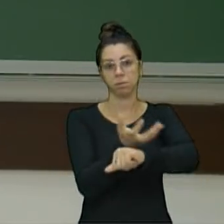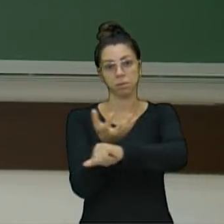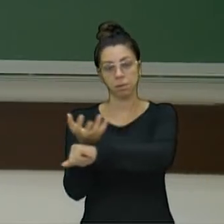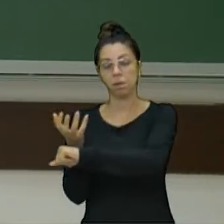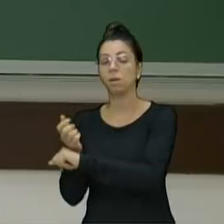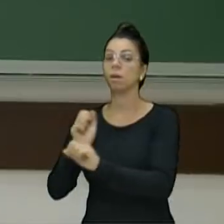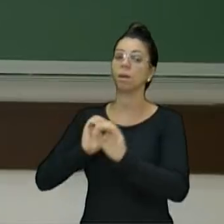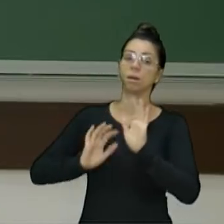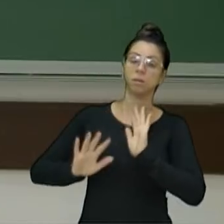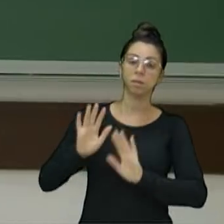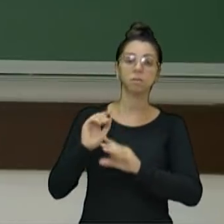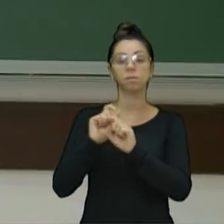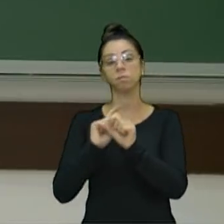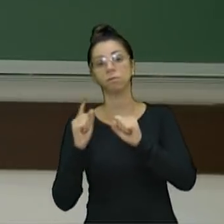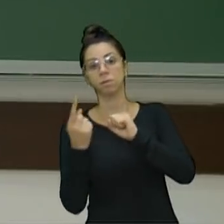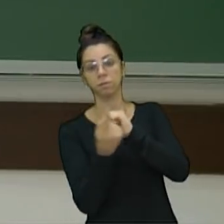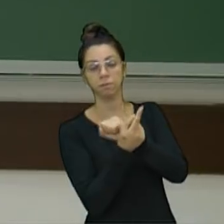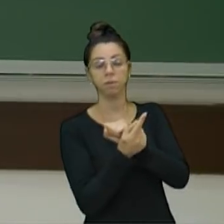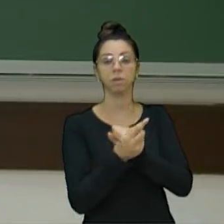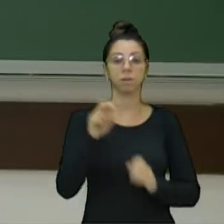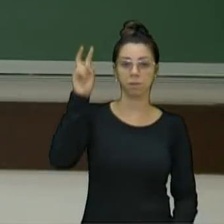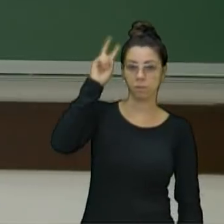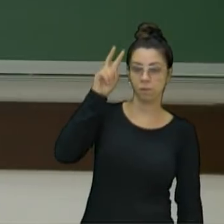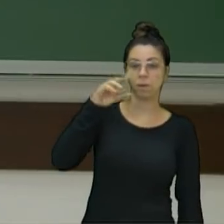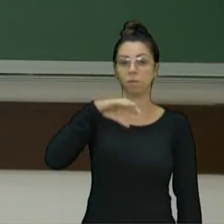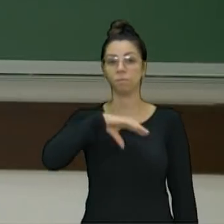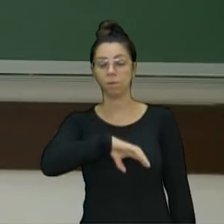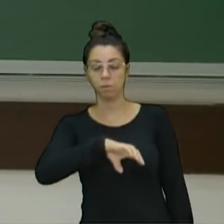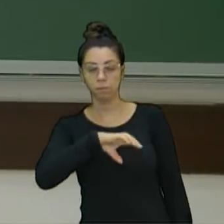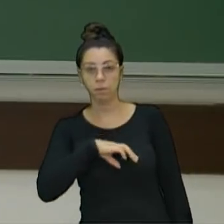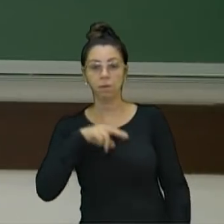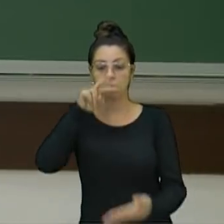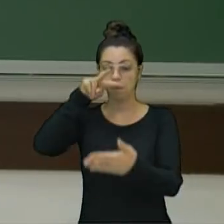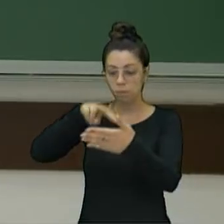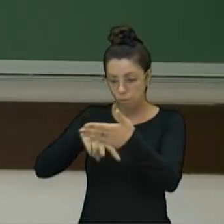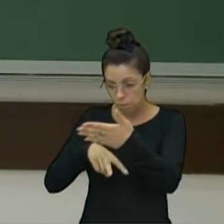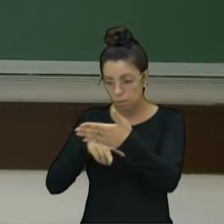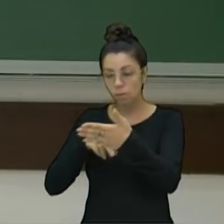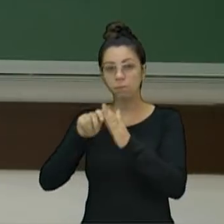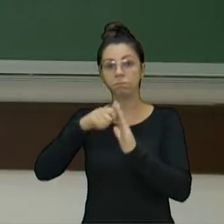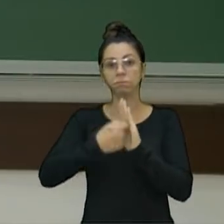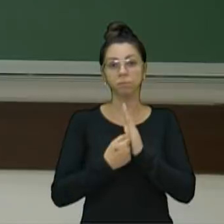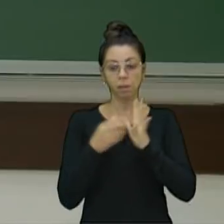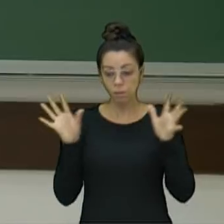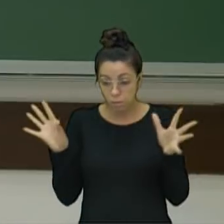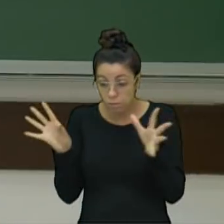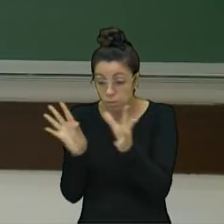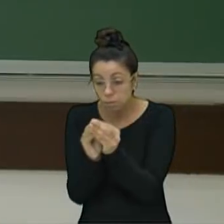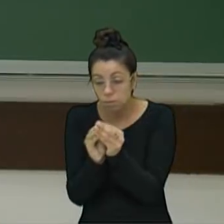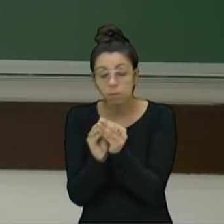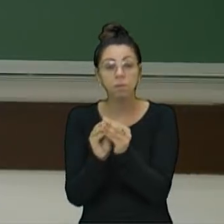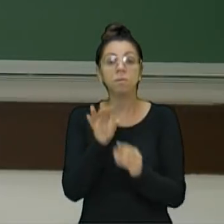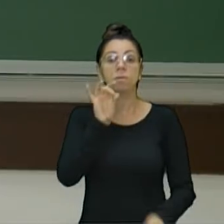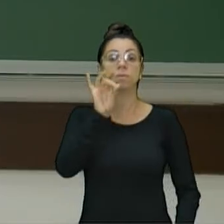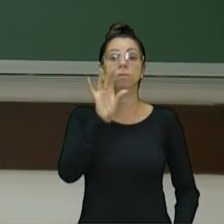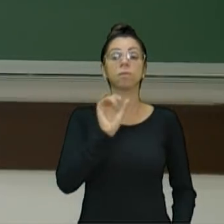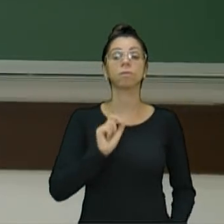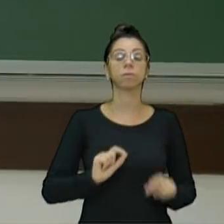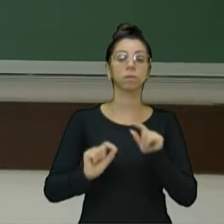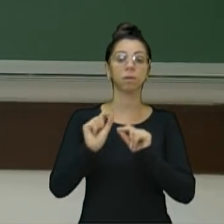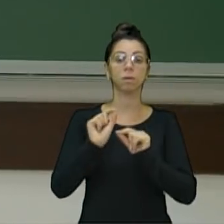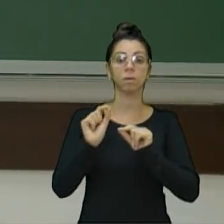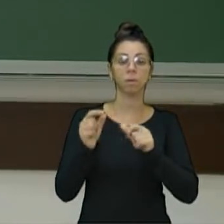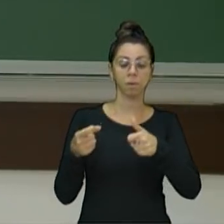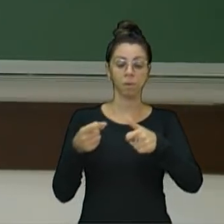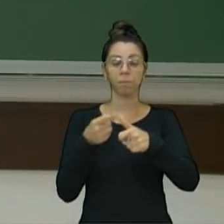vezes geografia, história, português, pede, olha, leia o texto e faça um resumo. quando você vai fazer um resumo, não é pegar o